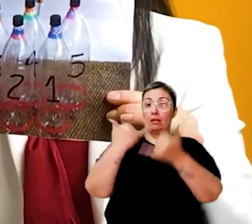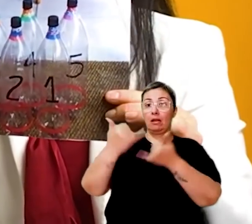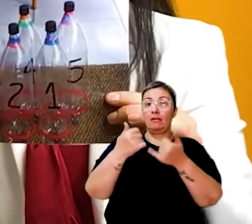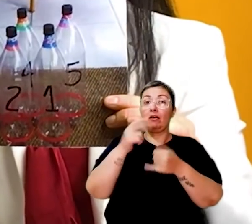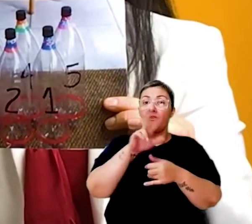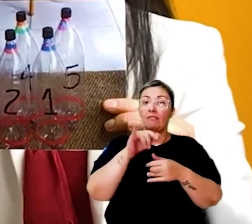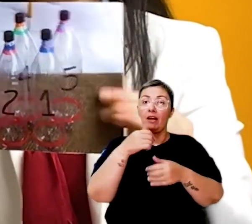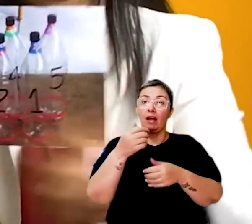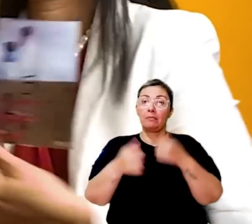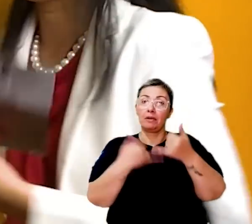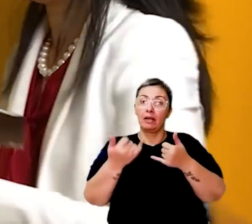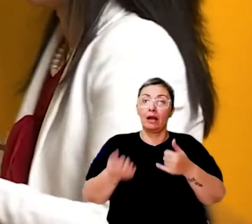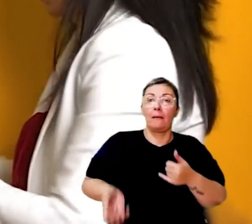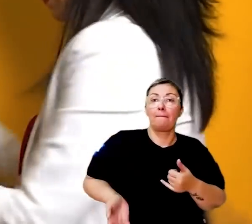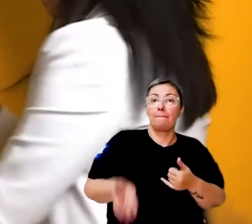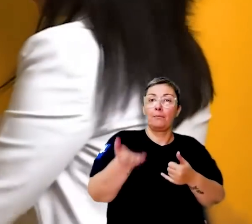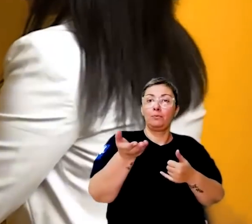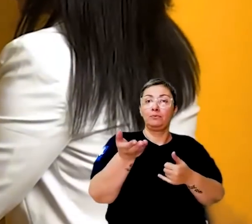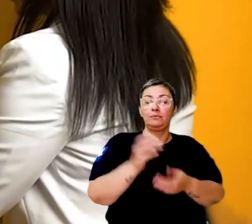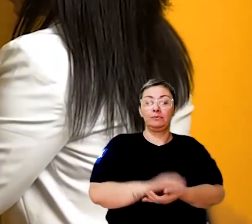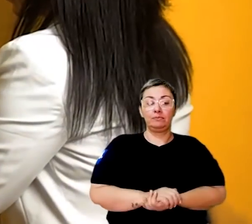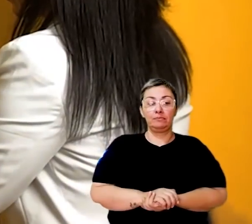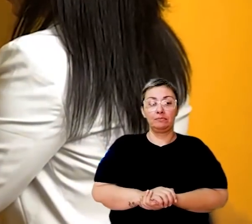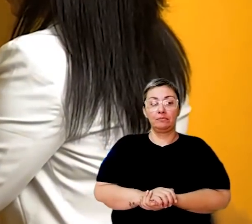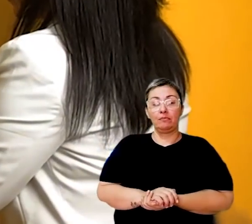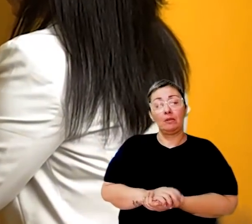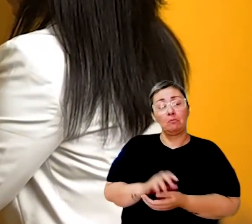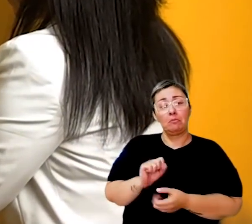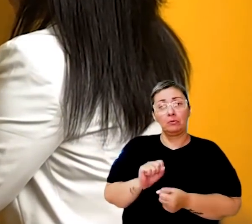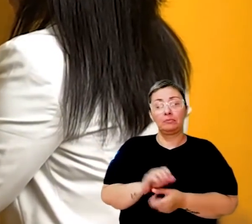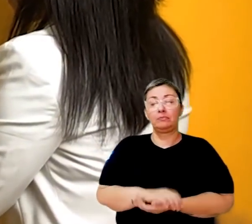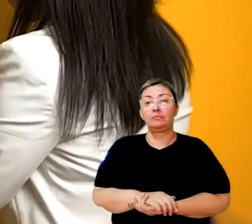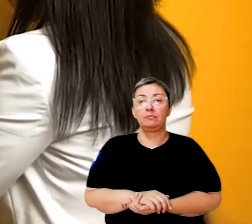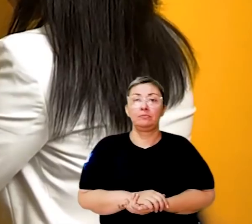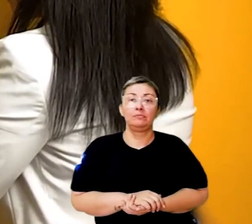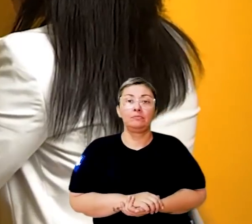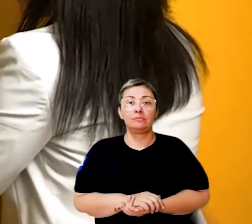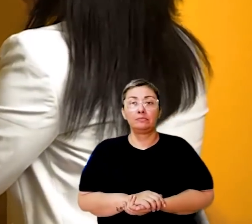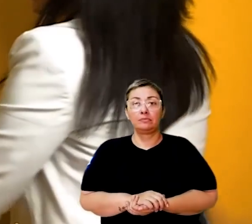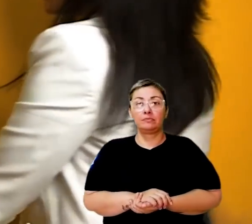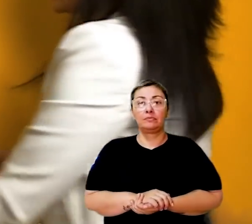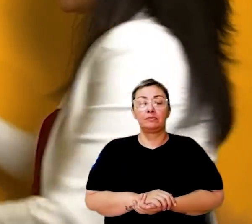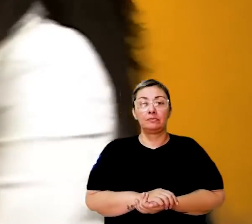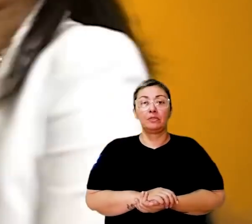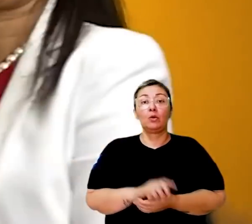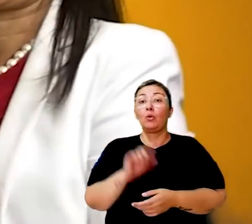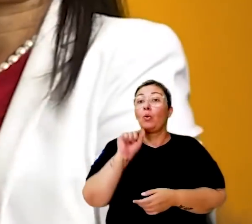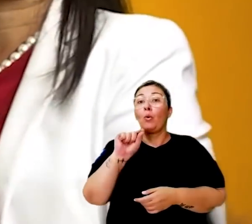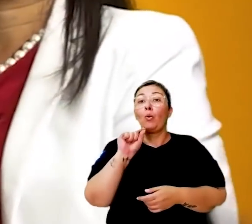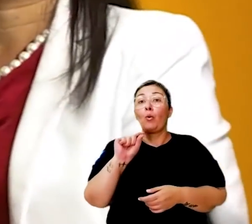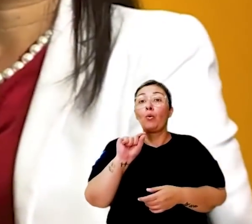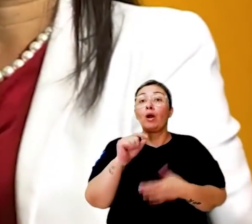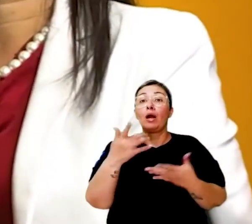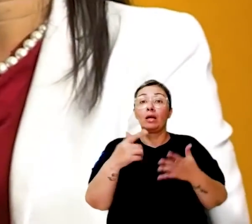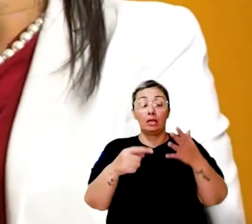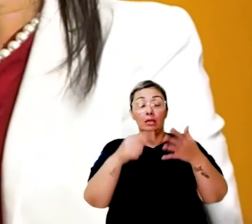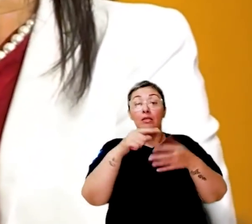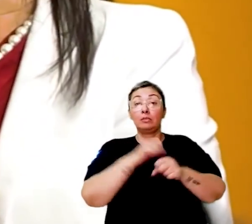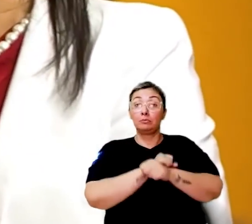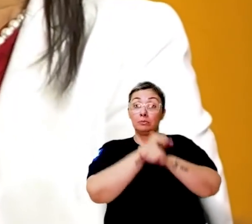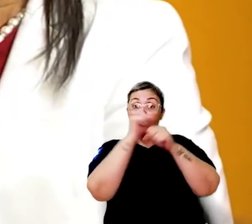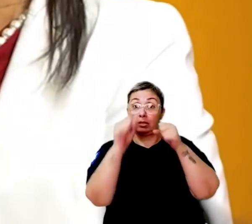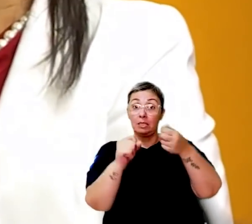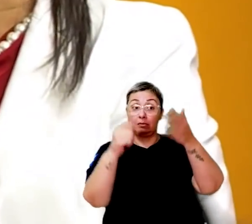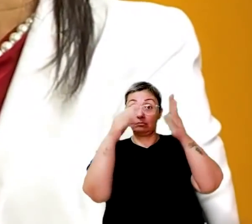Nós vamos brincar de boliche. Então eu coloco aqui também. O que eu tenho aqui no período da